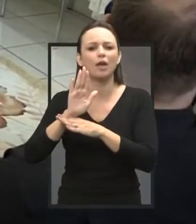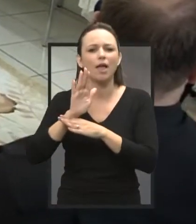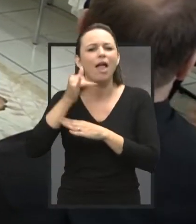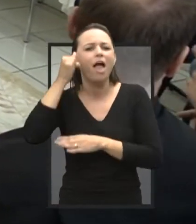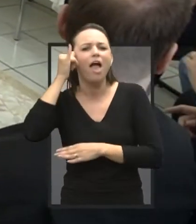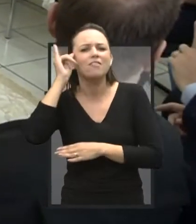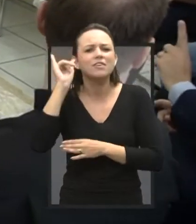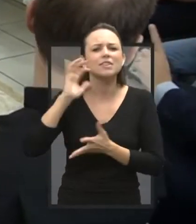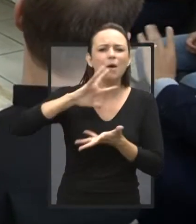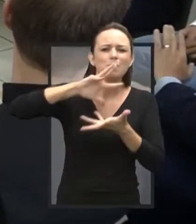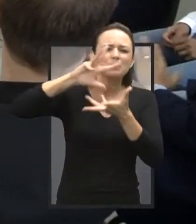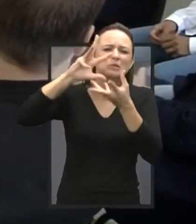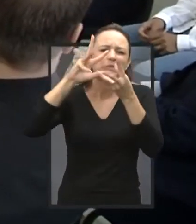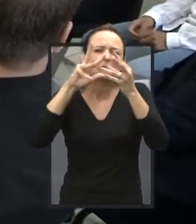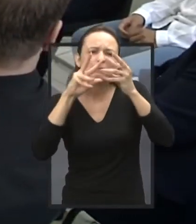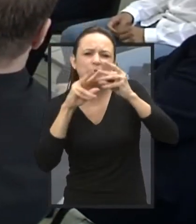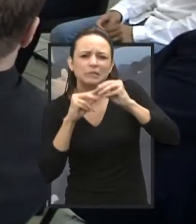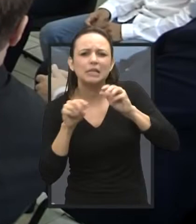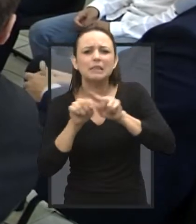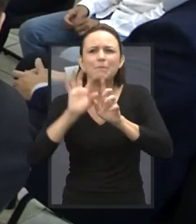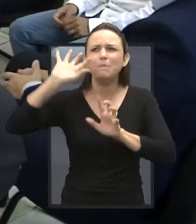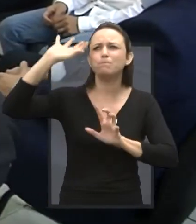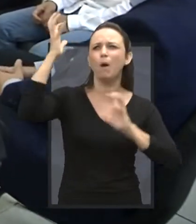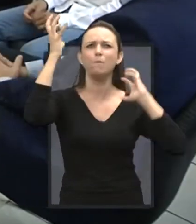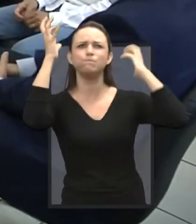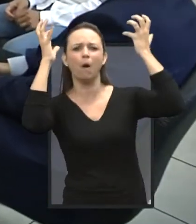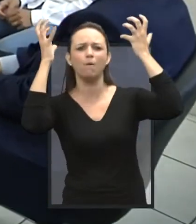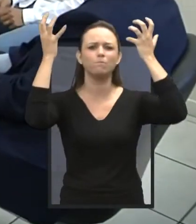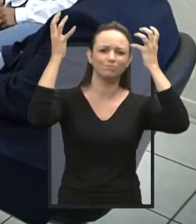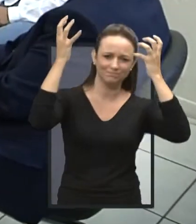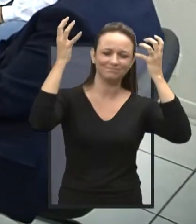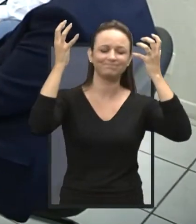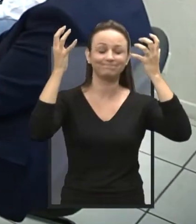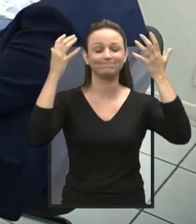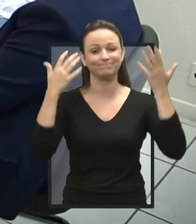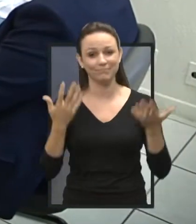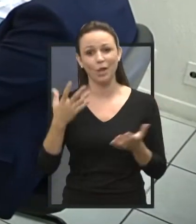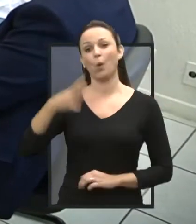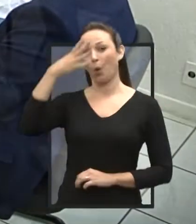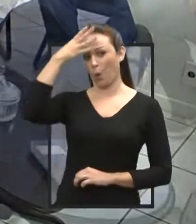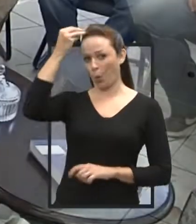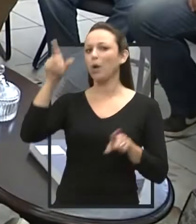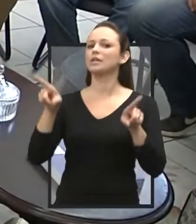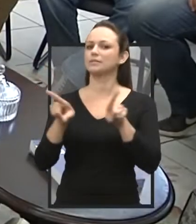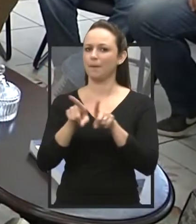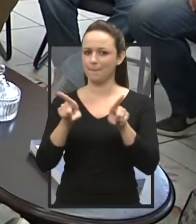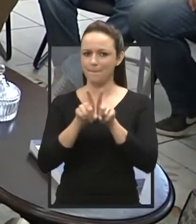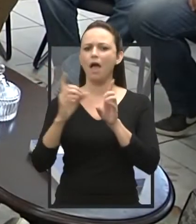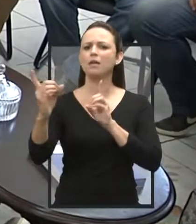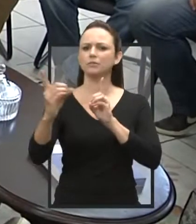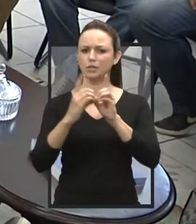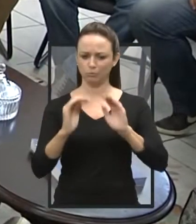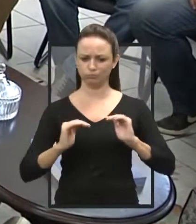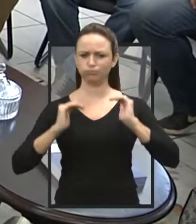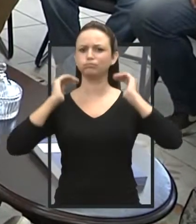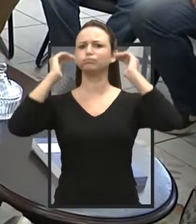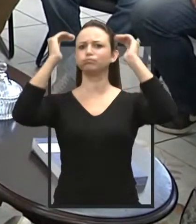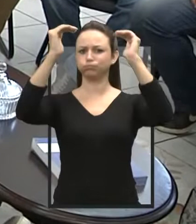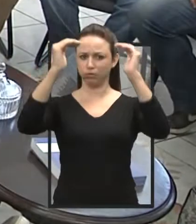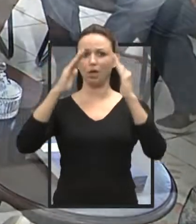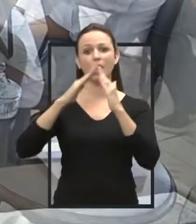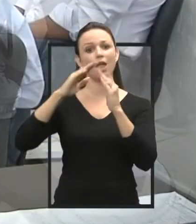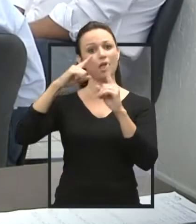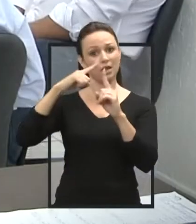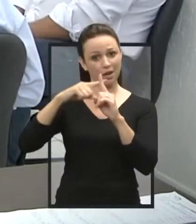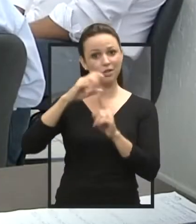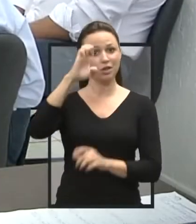a degradação ambiental e as alterações climáticas. Lucas também atendeu às autoridades eclesiásticas de